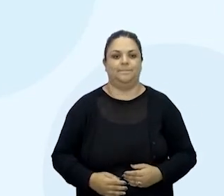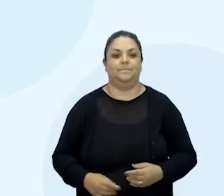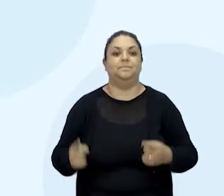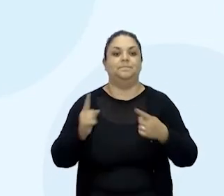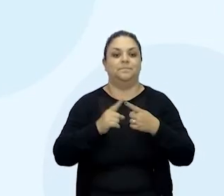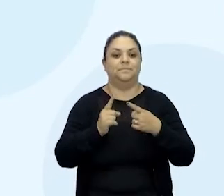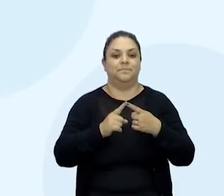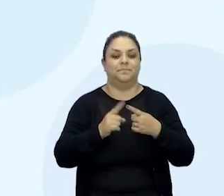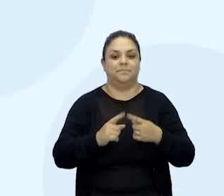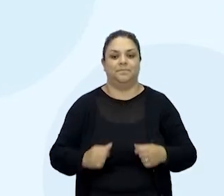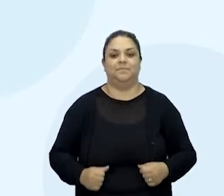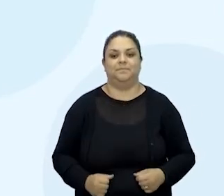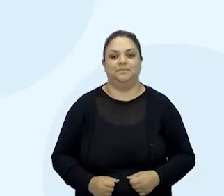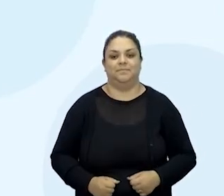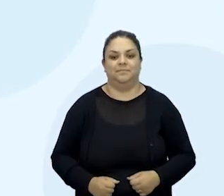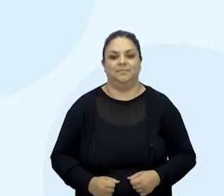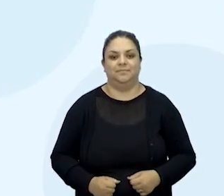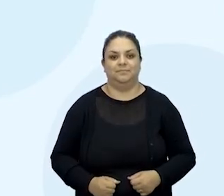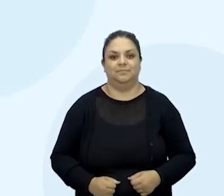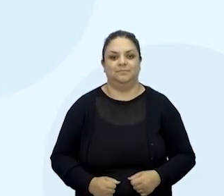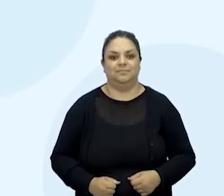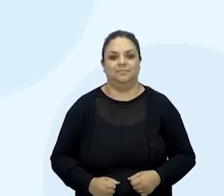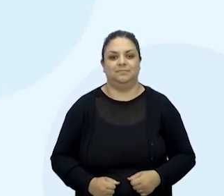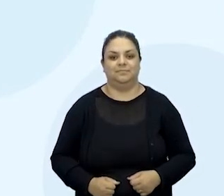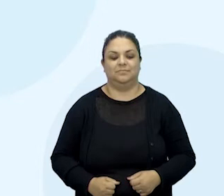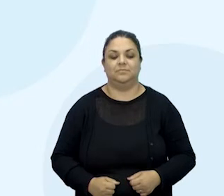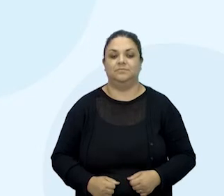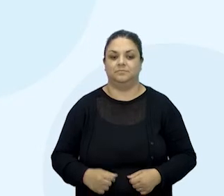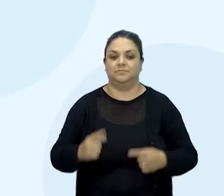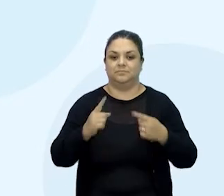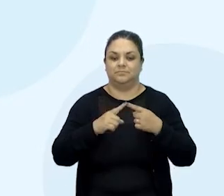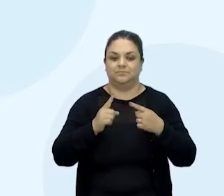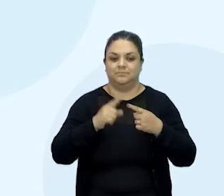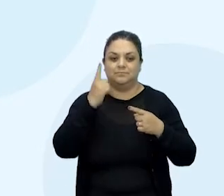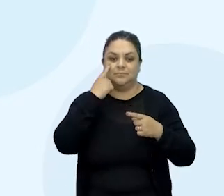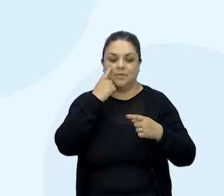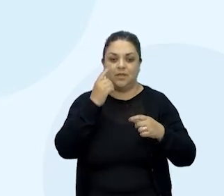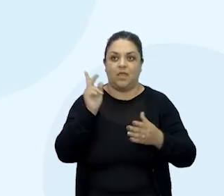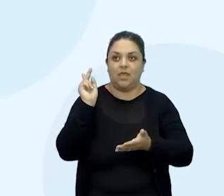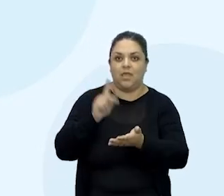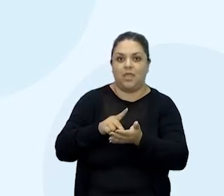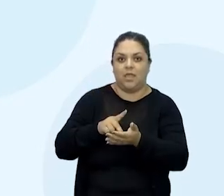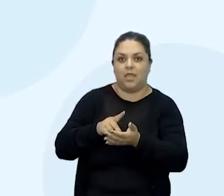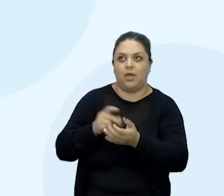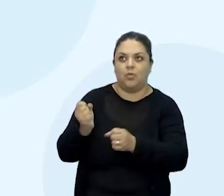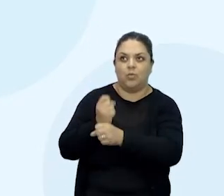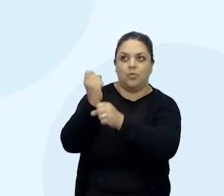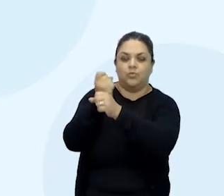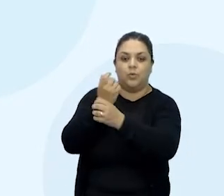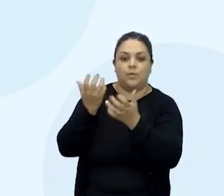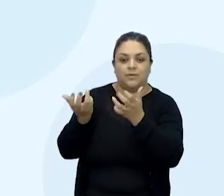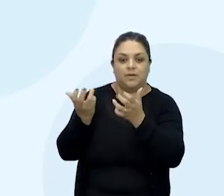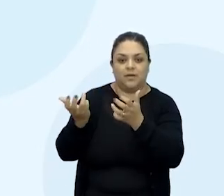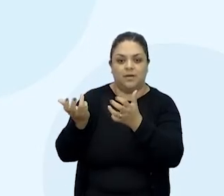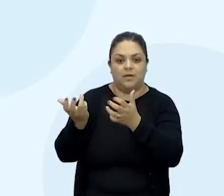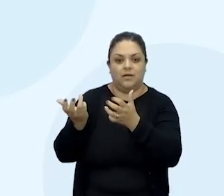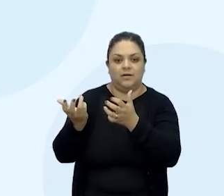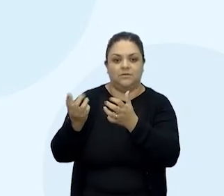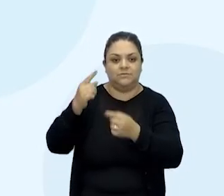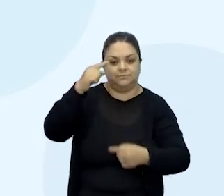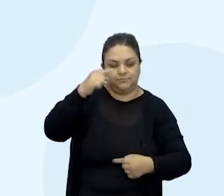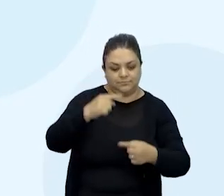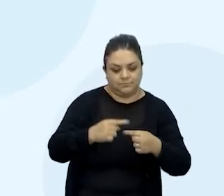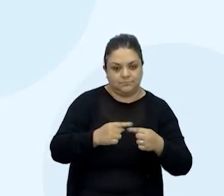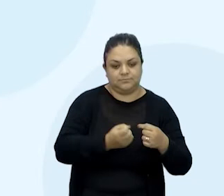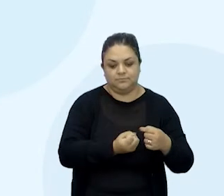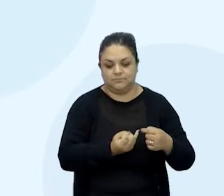passo é identificar as grandezas envolvidas. No nosso caso, seria o tamanho real da construção que eu quero fazer e o tamanho reduzido